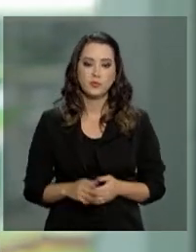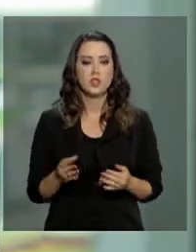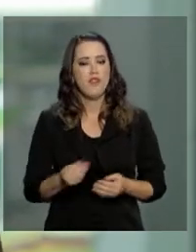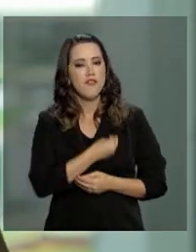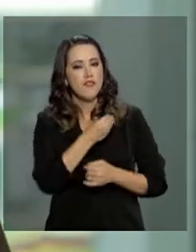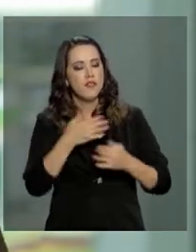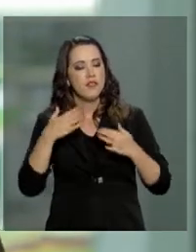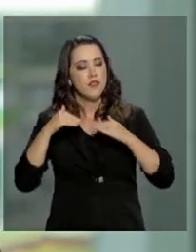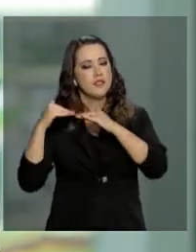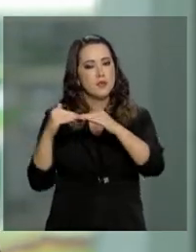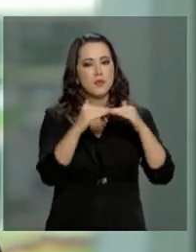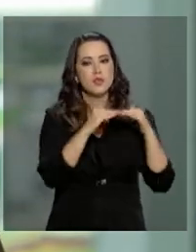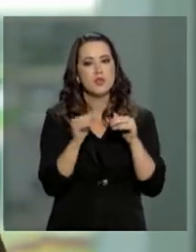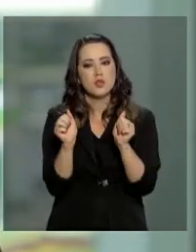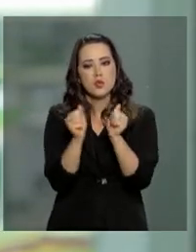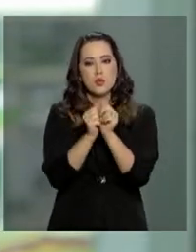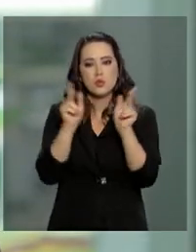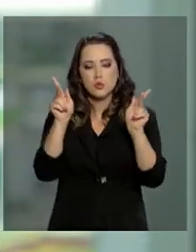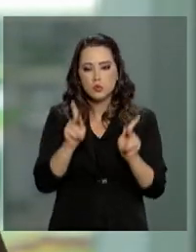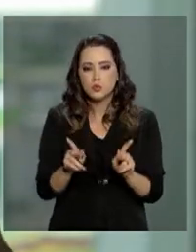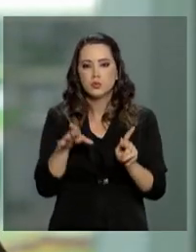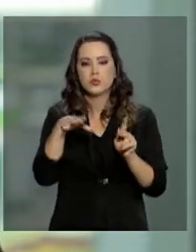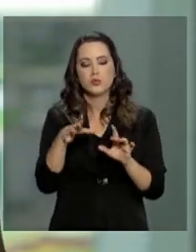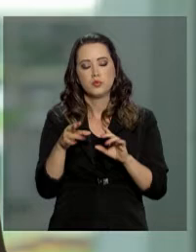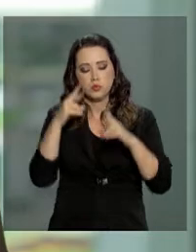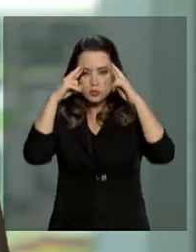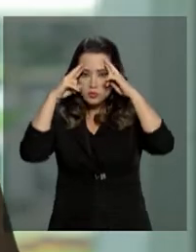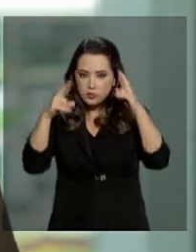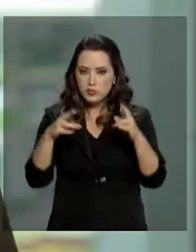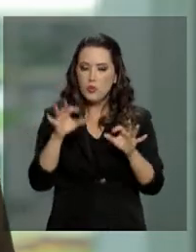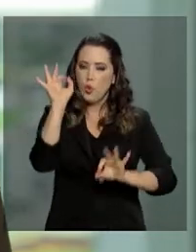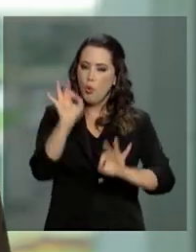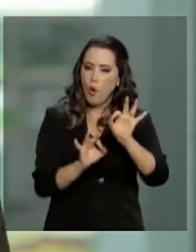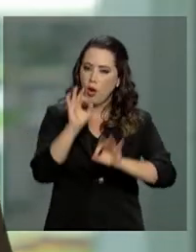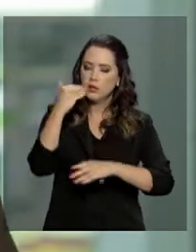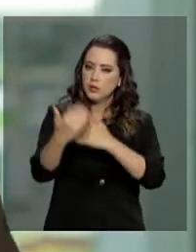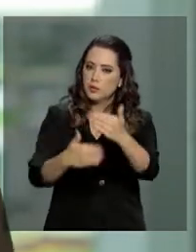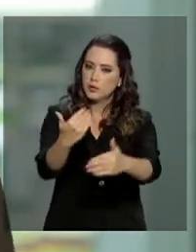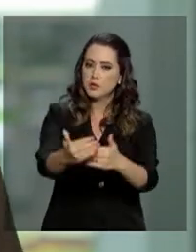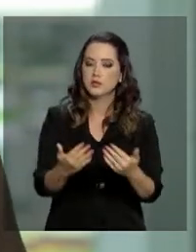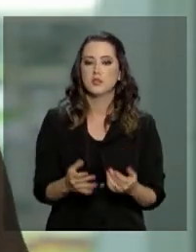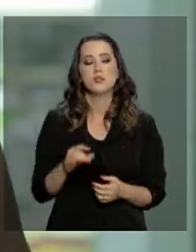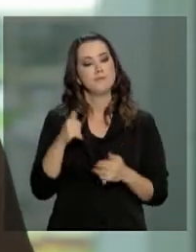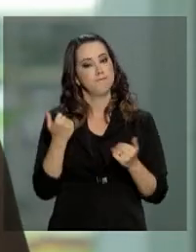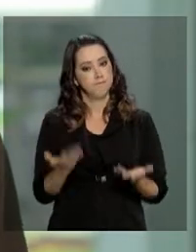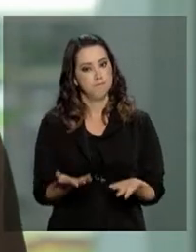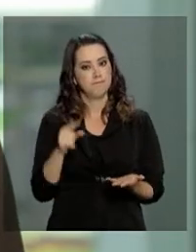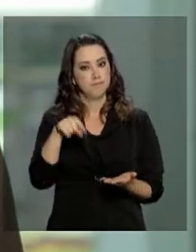Viva a democracia com harmonia e respeito, com ordem e progresso. Só assim